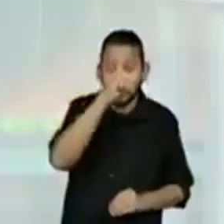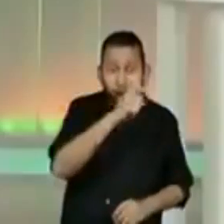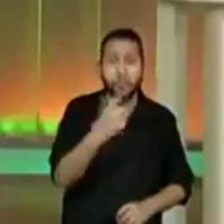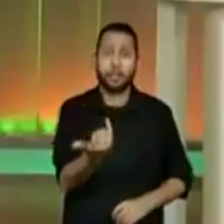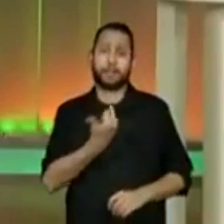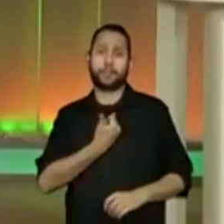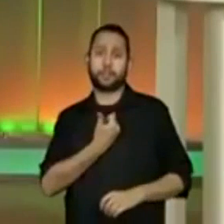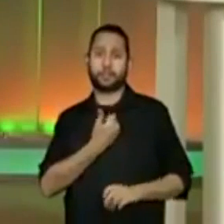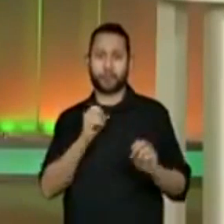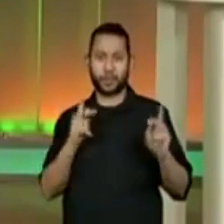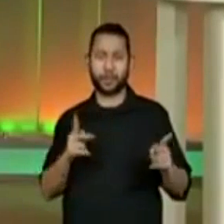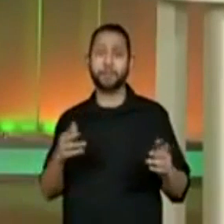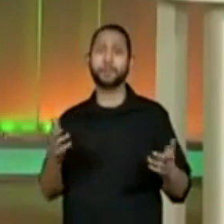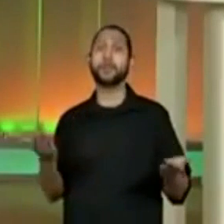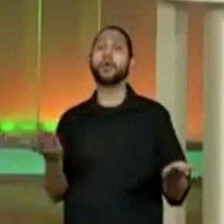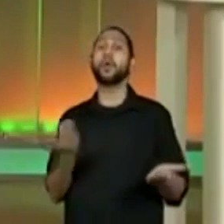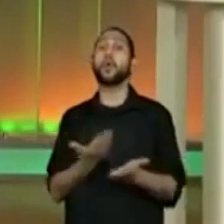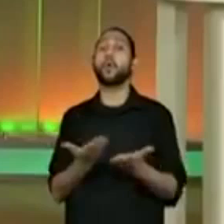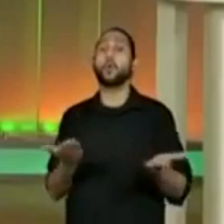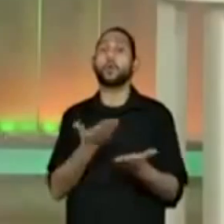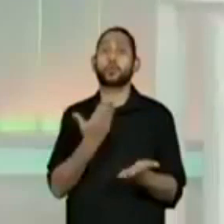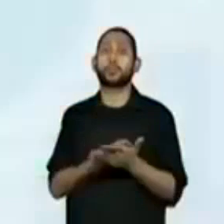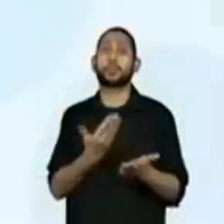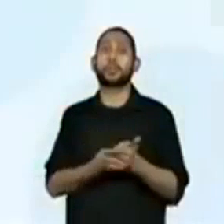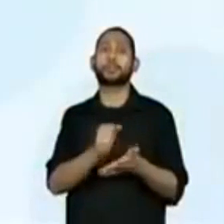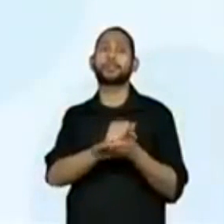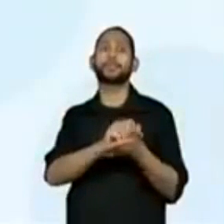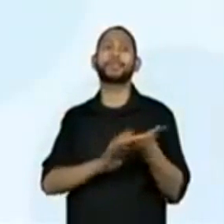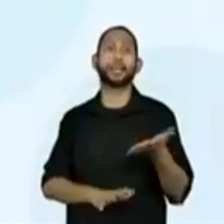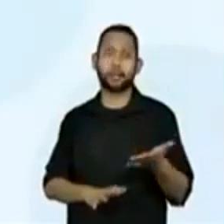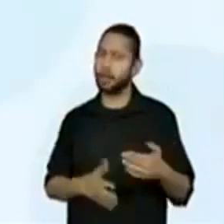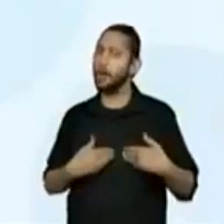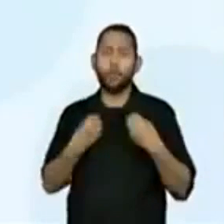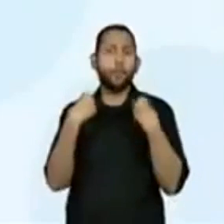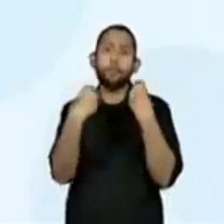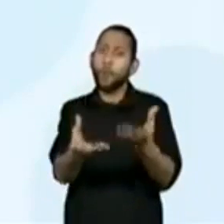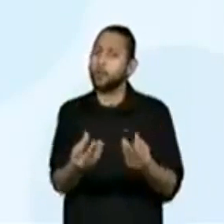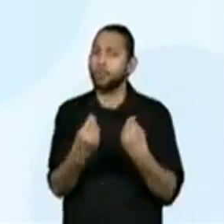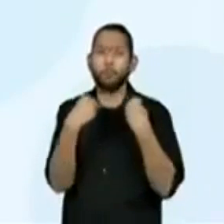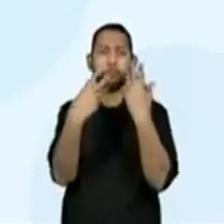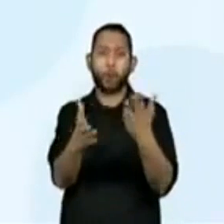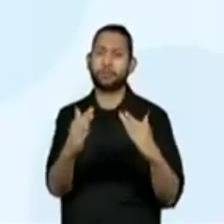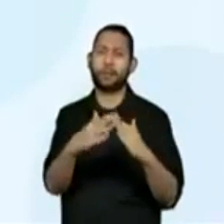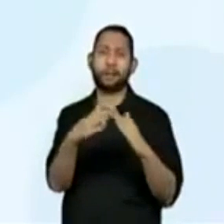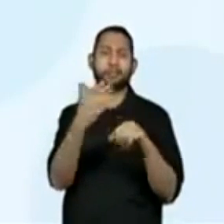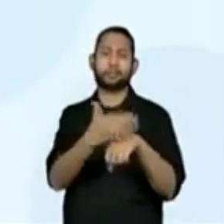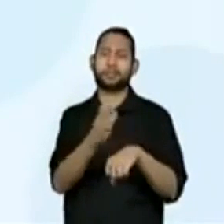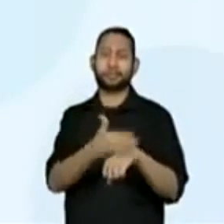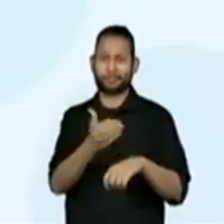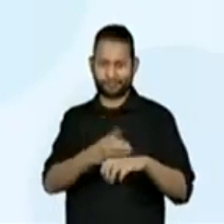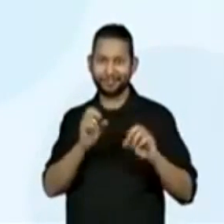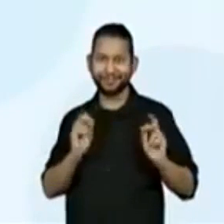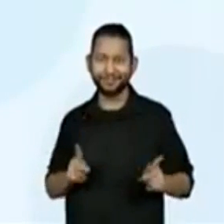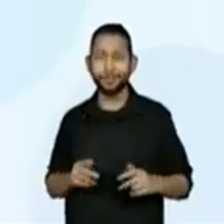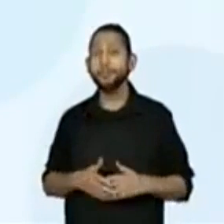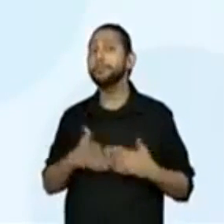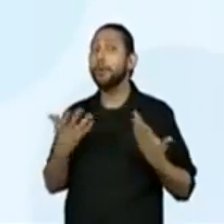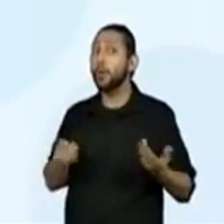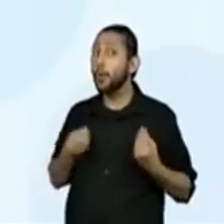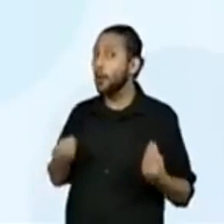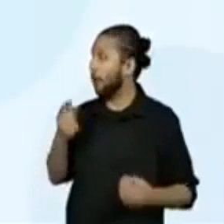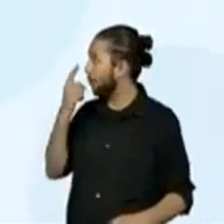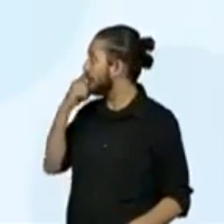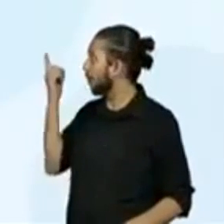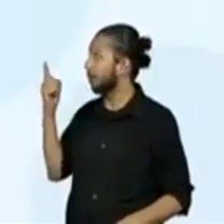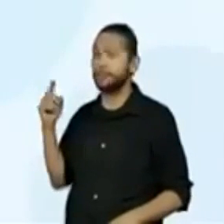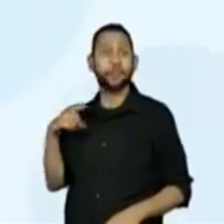pessoal? Vamos à nossa atividade do dia? Atividade é o que não falta hoje, hein, pessoal? Escreva como se representa